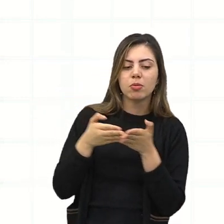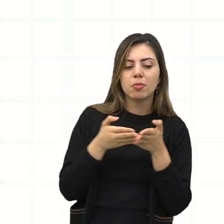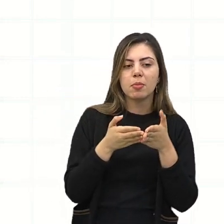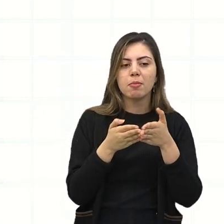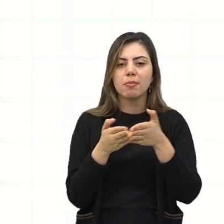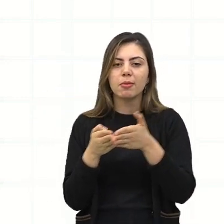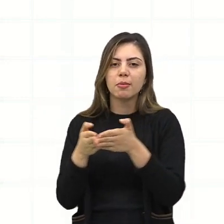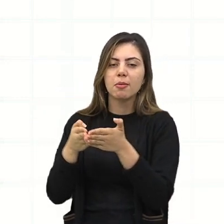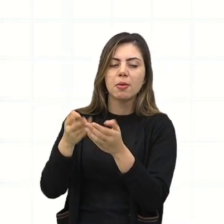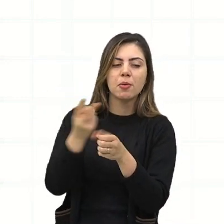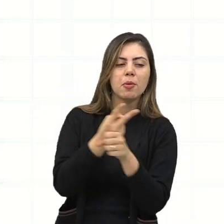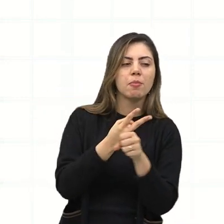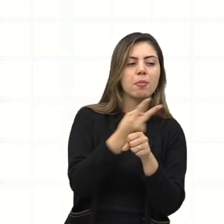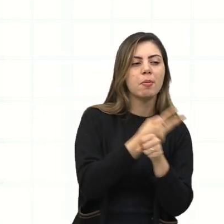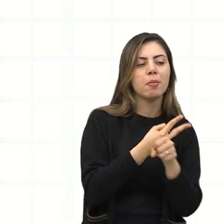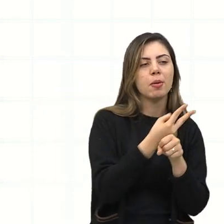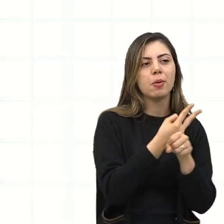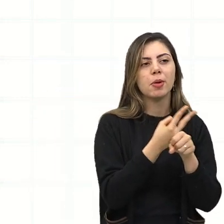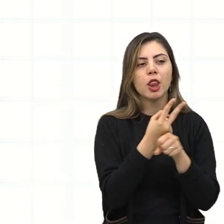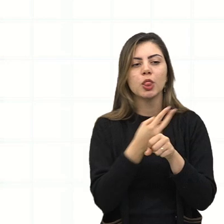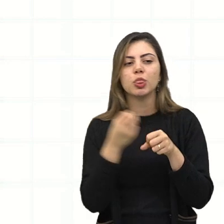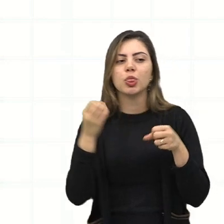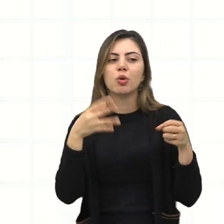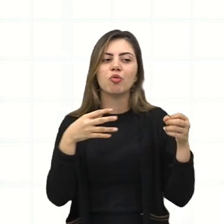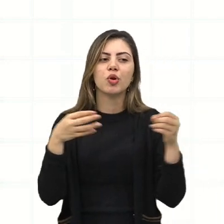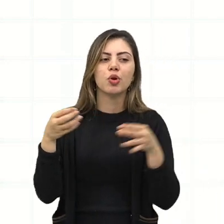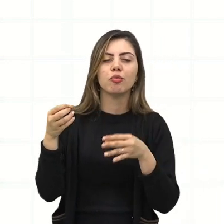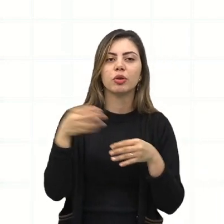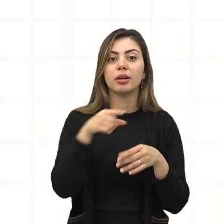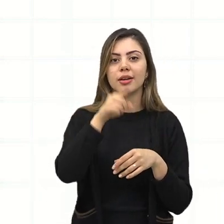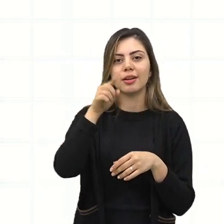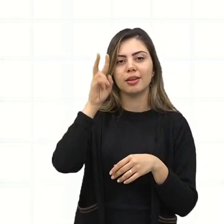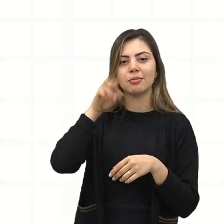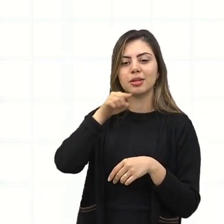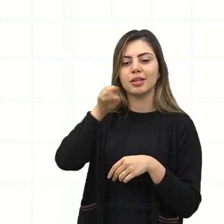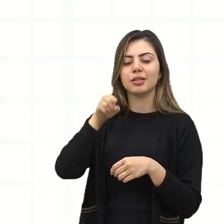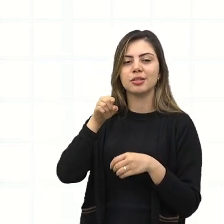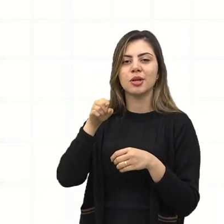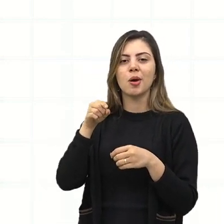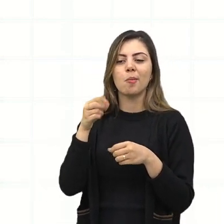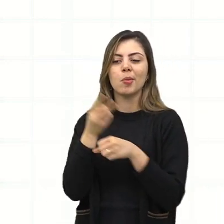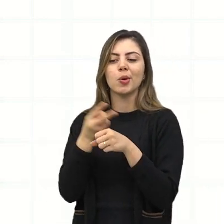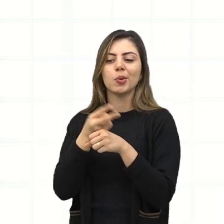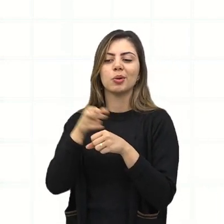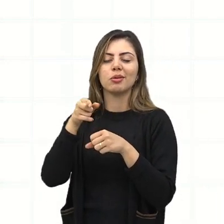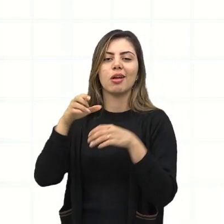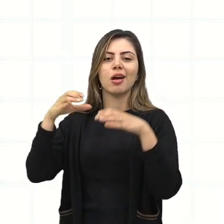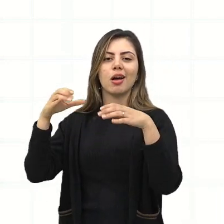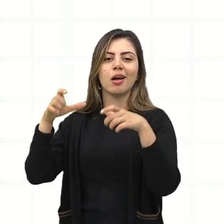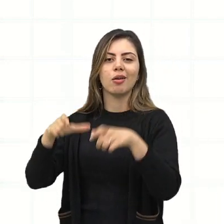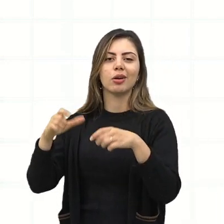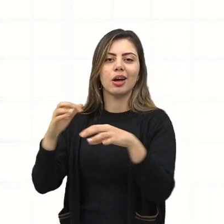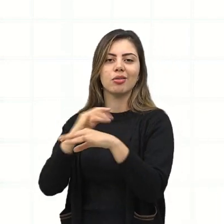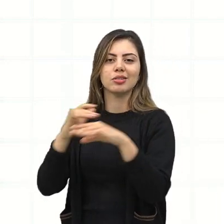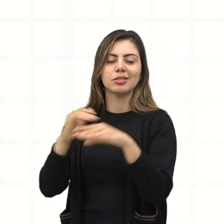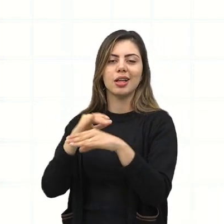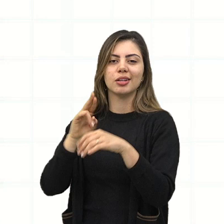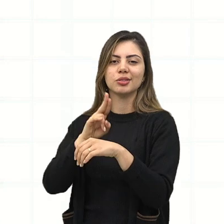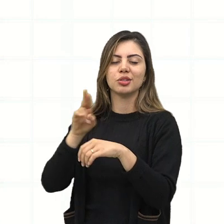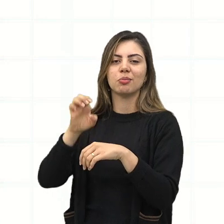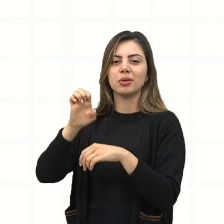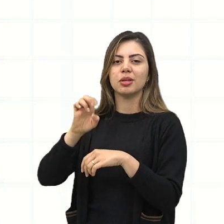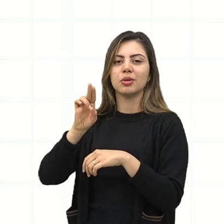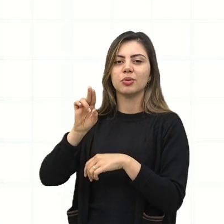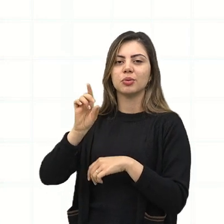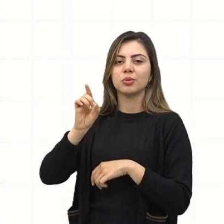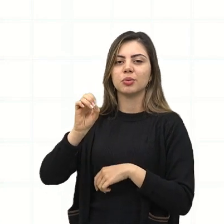buscando, foi querendo descobrir os segredos, aquela busca pelo Eldorado, porque se acreditava que existia uma cidade, tanto na